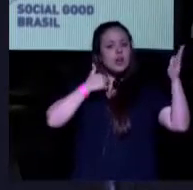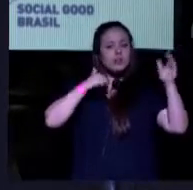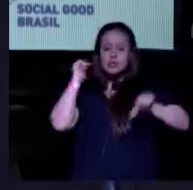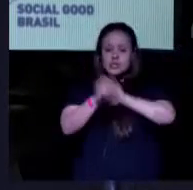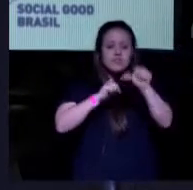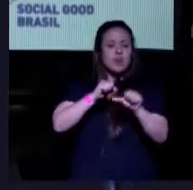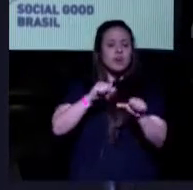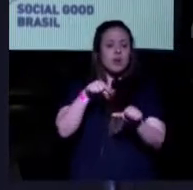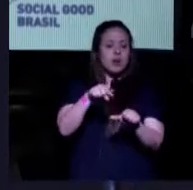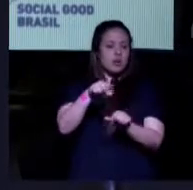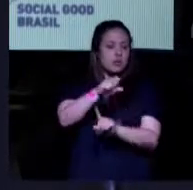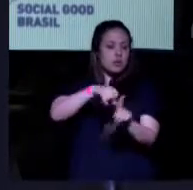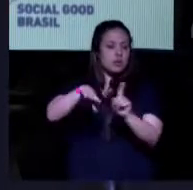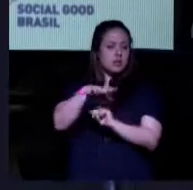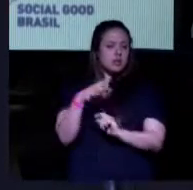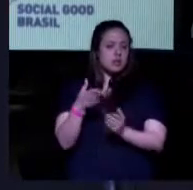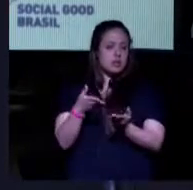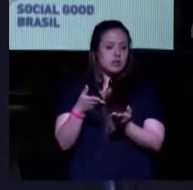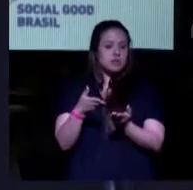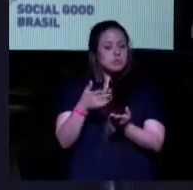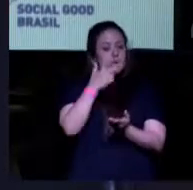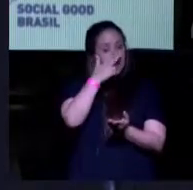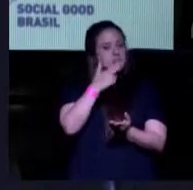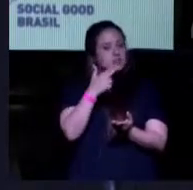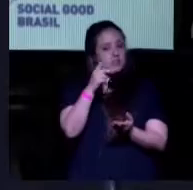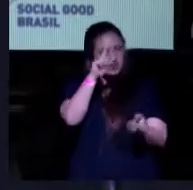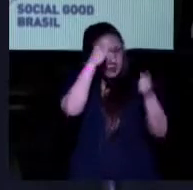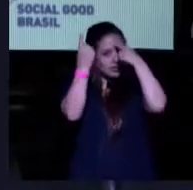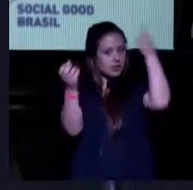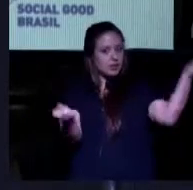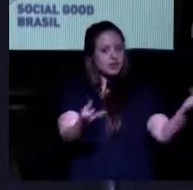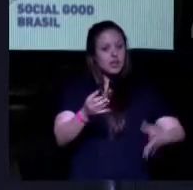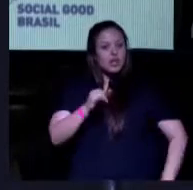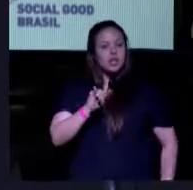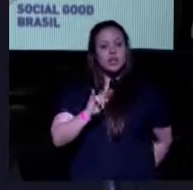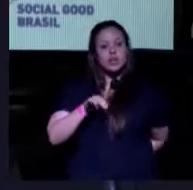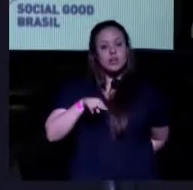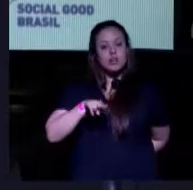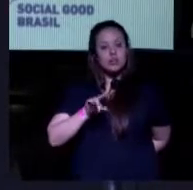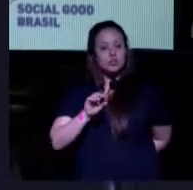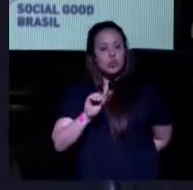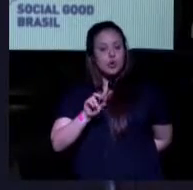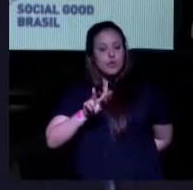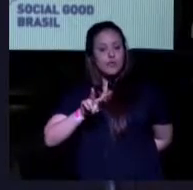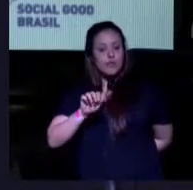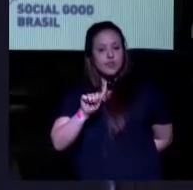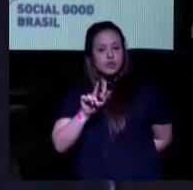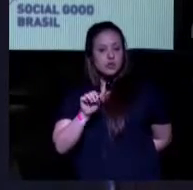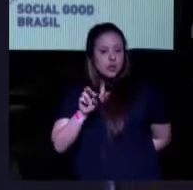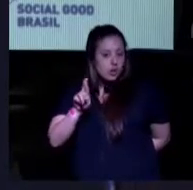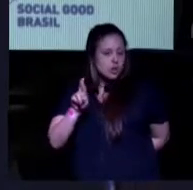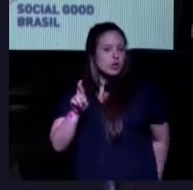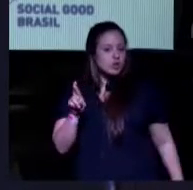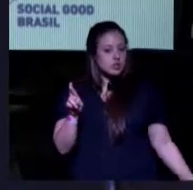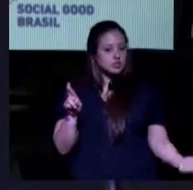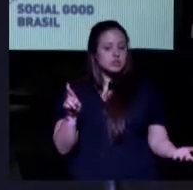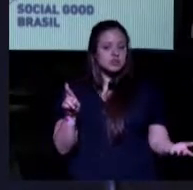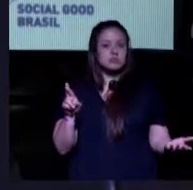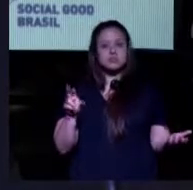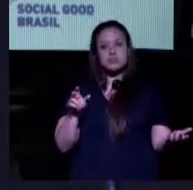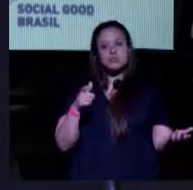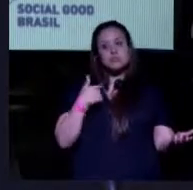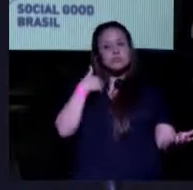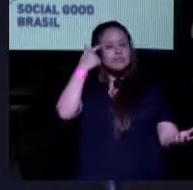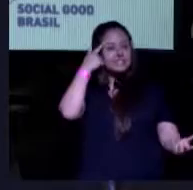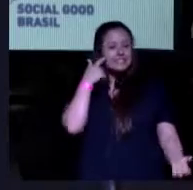então a capacidade de fazer pra mim tá ali entre entre as grandes coisas que eu diria que são do futuro pra mim o futuro não é